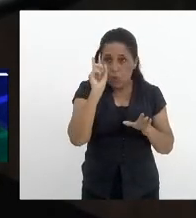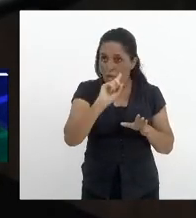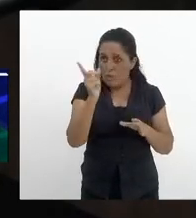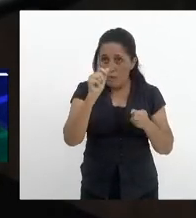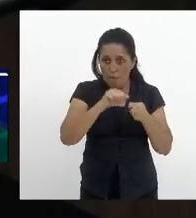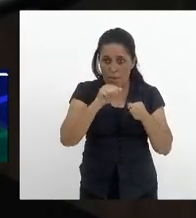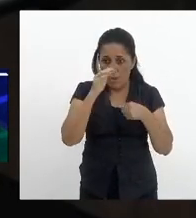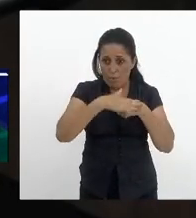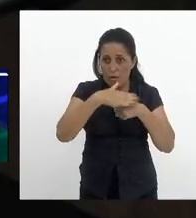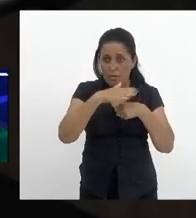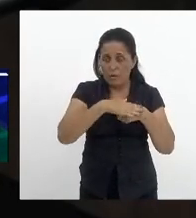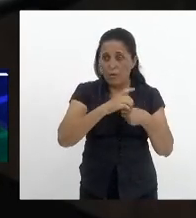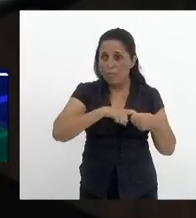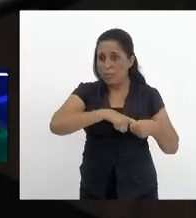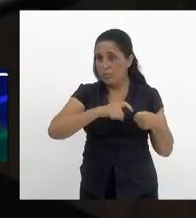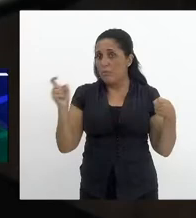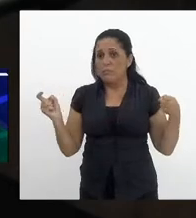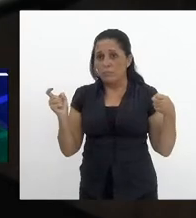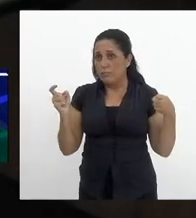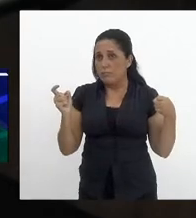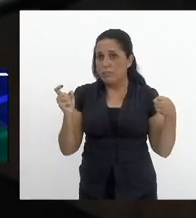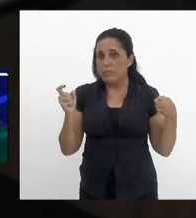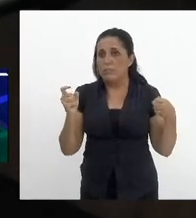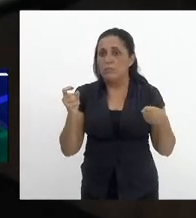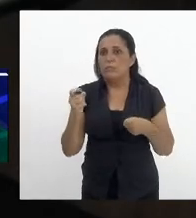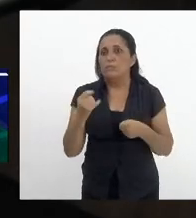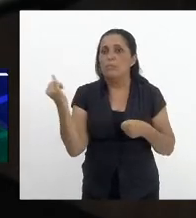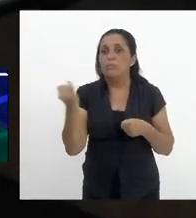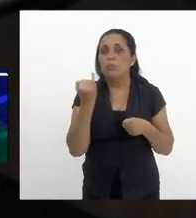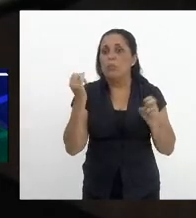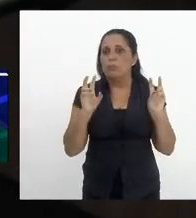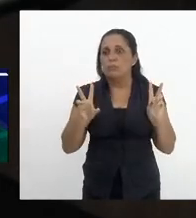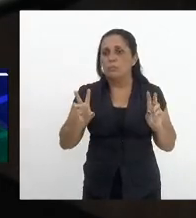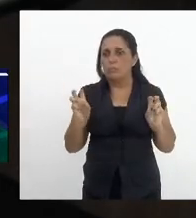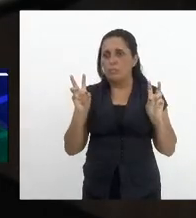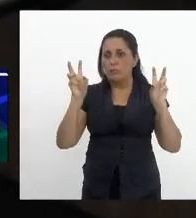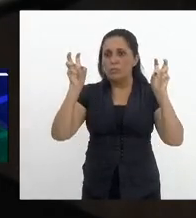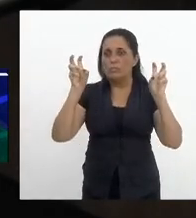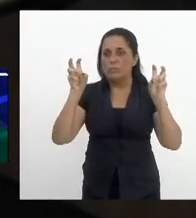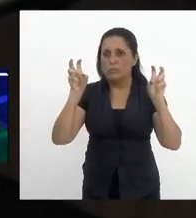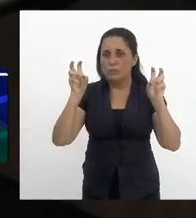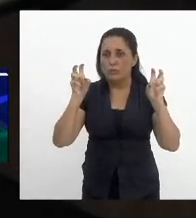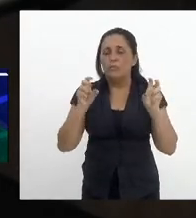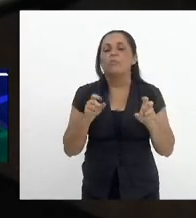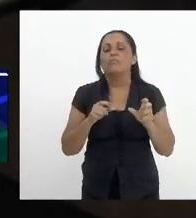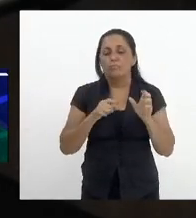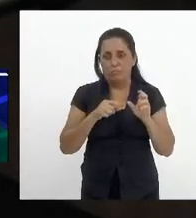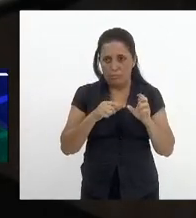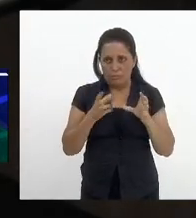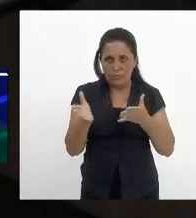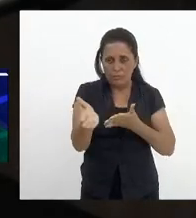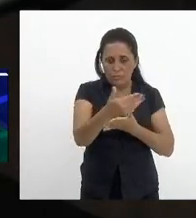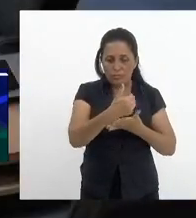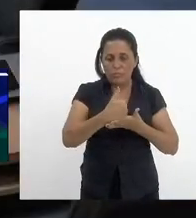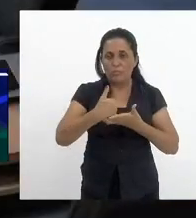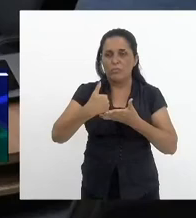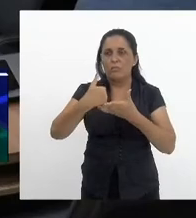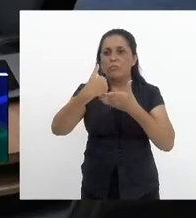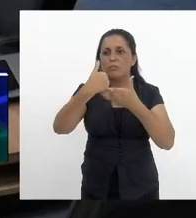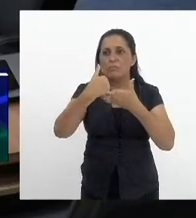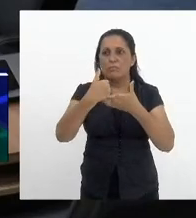Então, este é um assunto importante que envolve o regime de recuperação fiscal. Muito obrigado, senhor presidente.